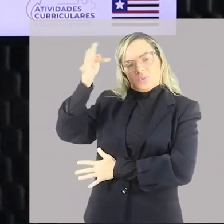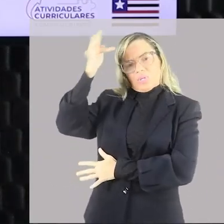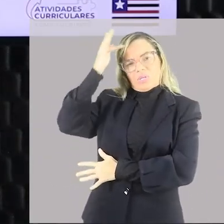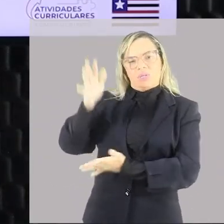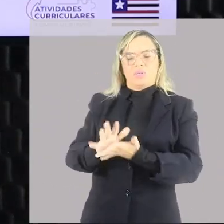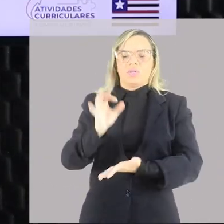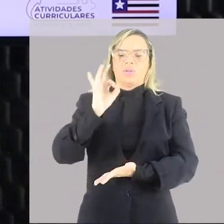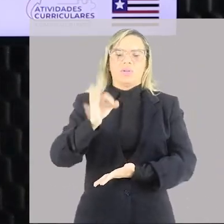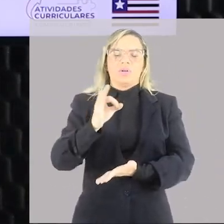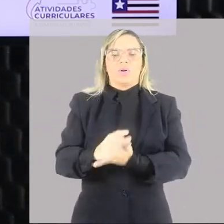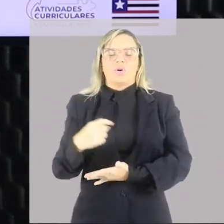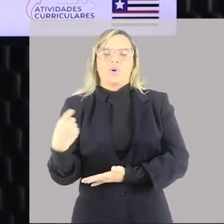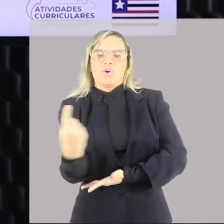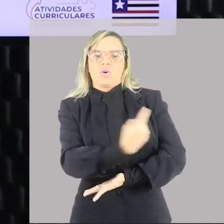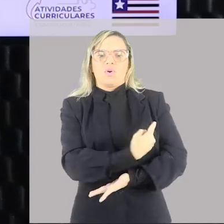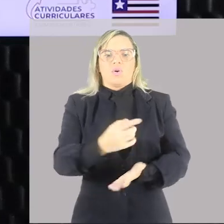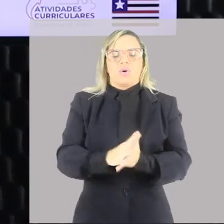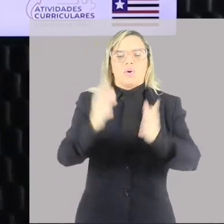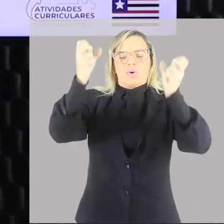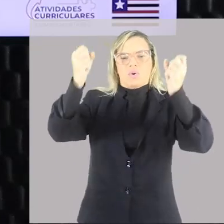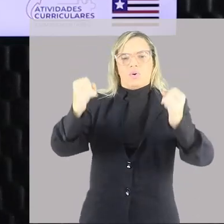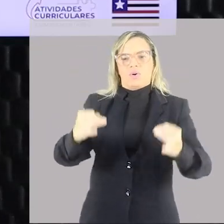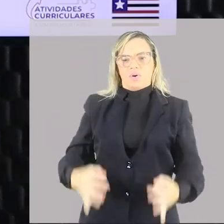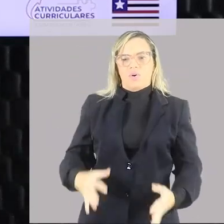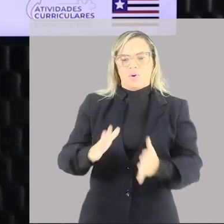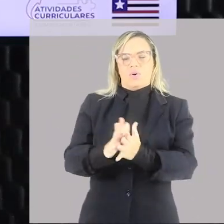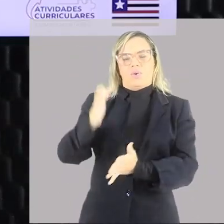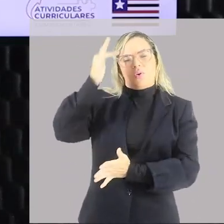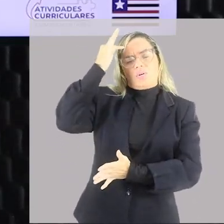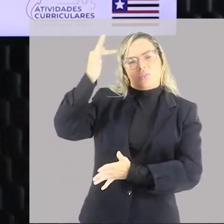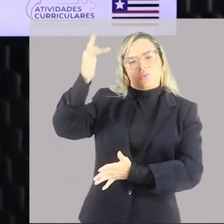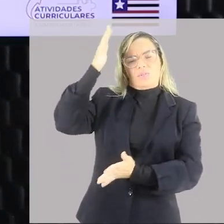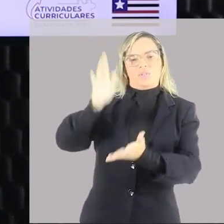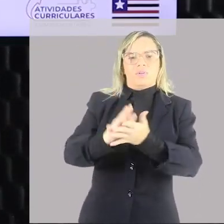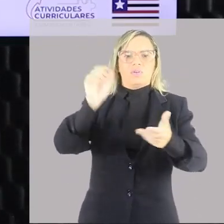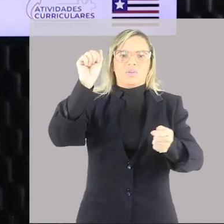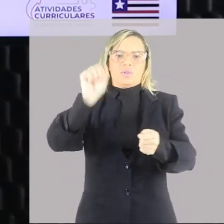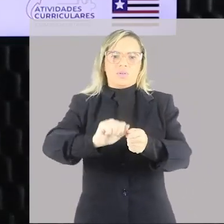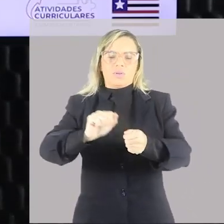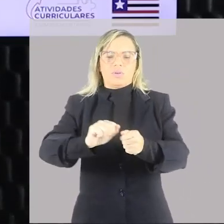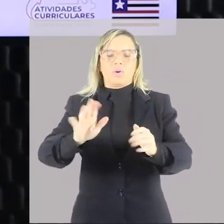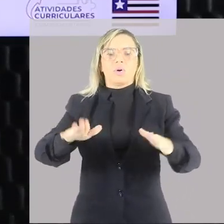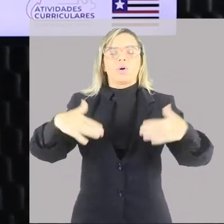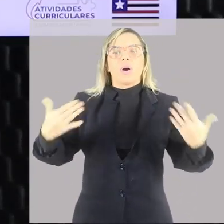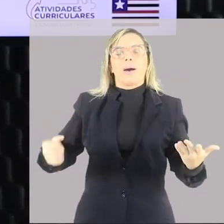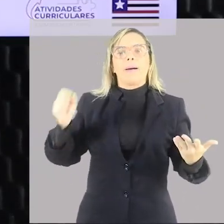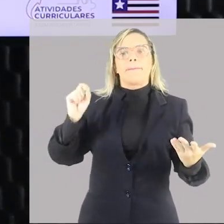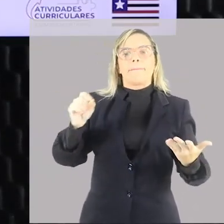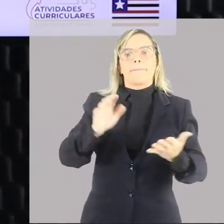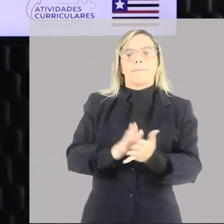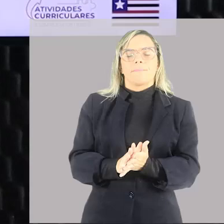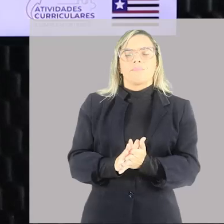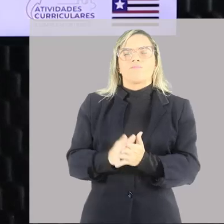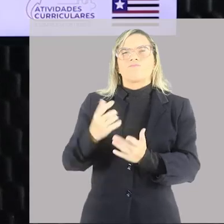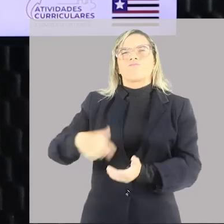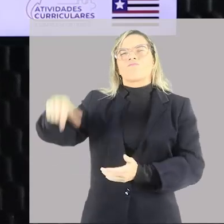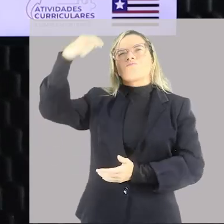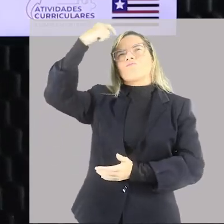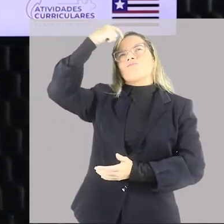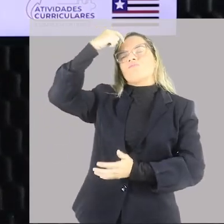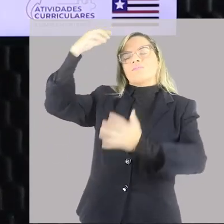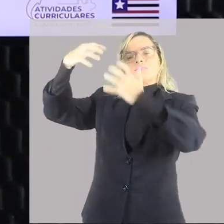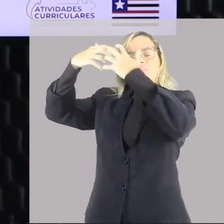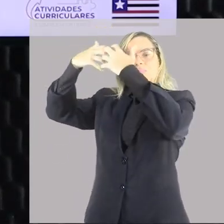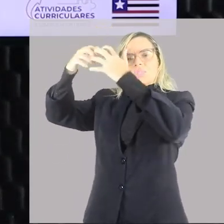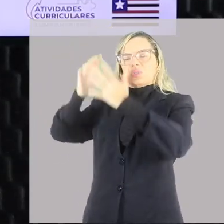E aqui nós vamos falar deste filosofar, deste fazer filosófico, desta reflexão que não é